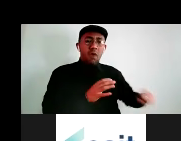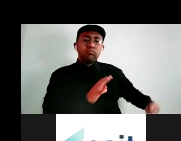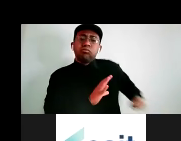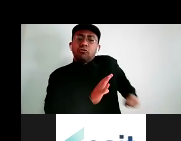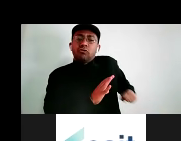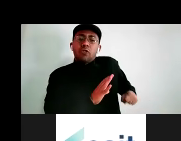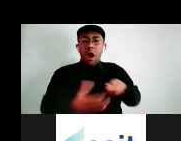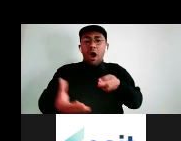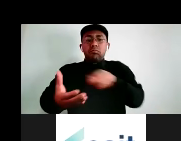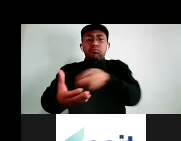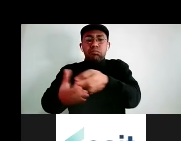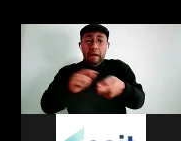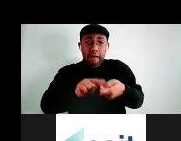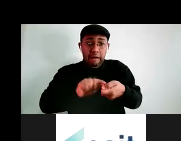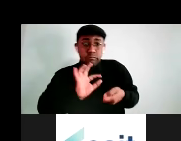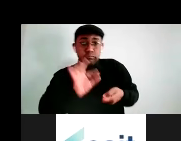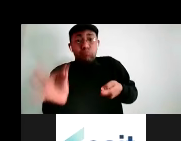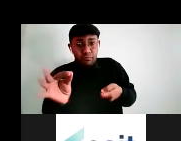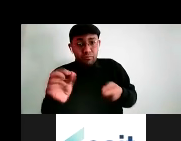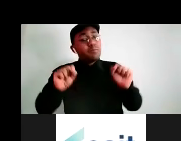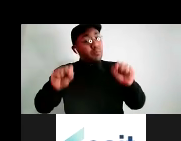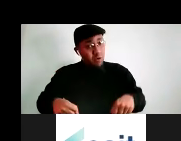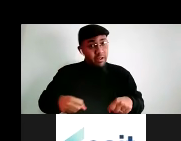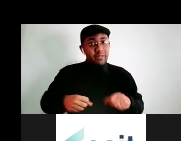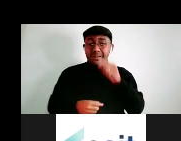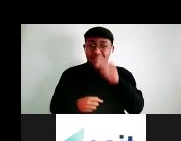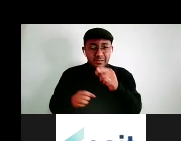momento das relações, isso pode ajudar a transmissão.